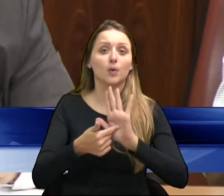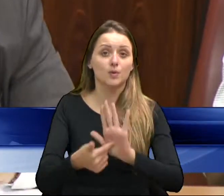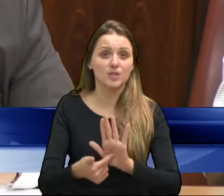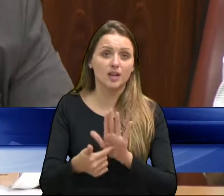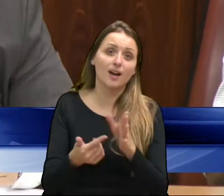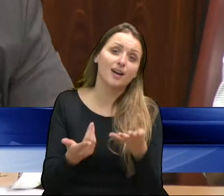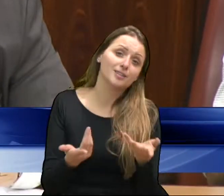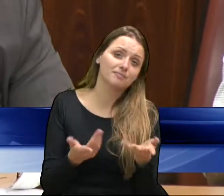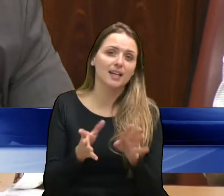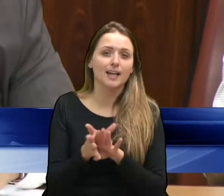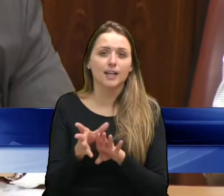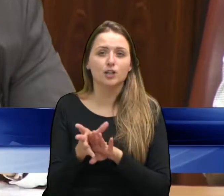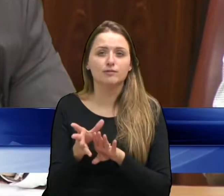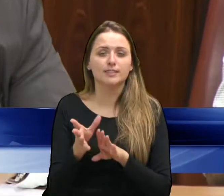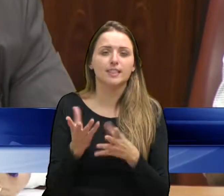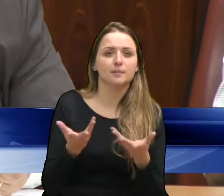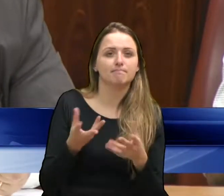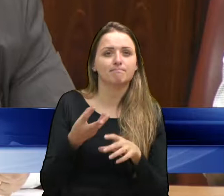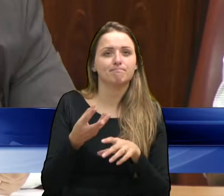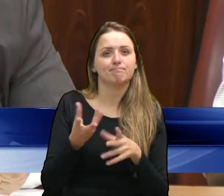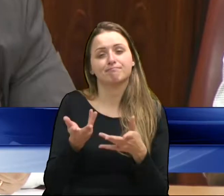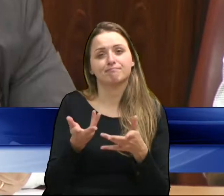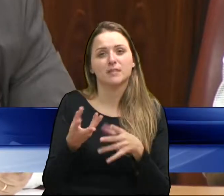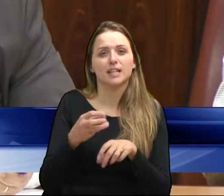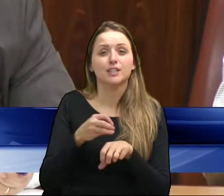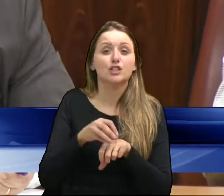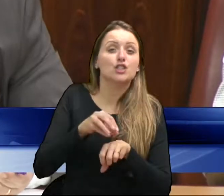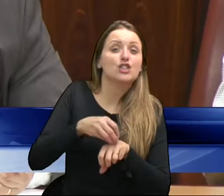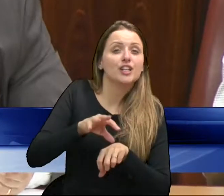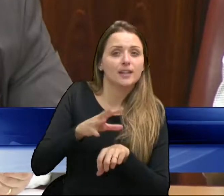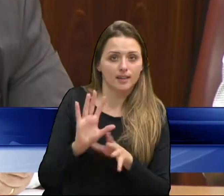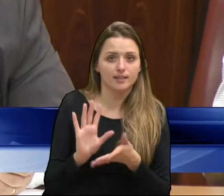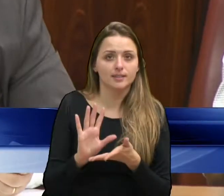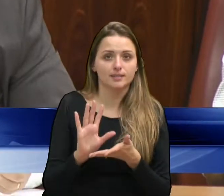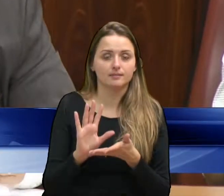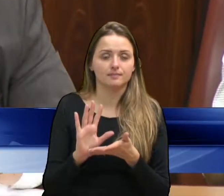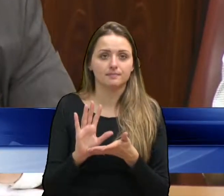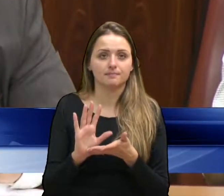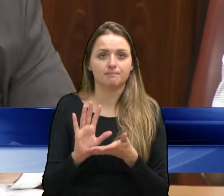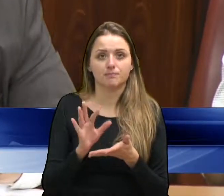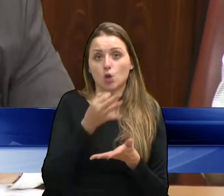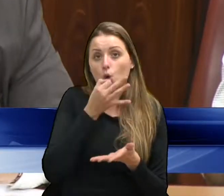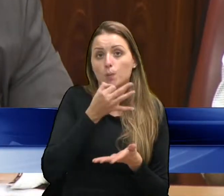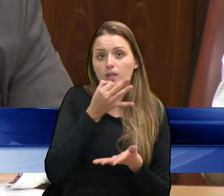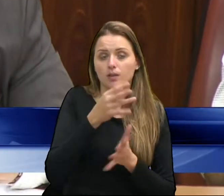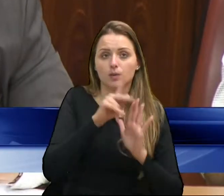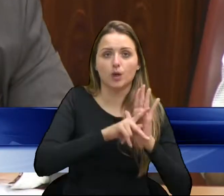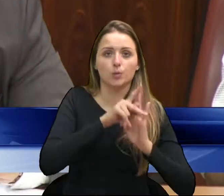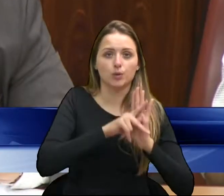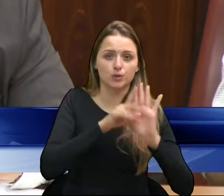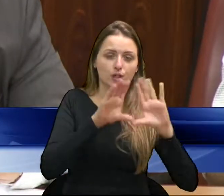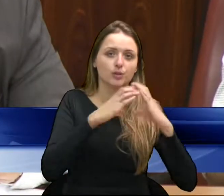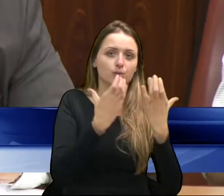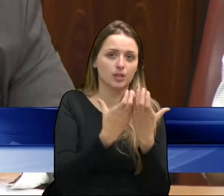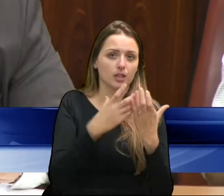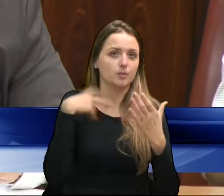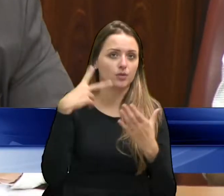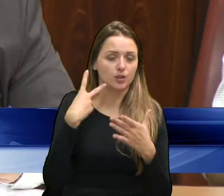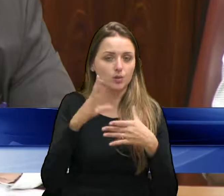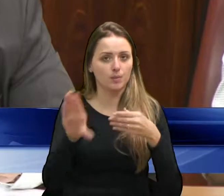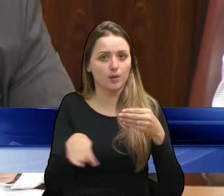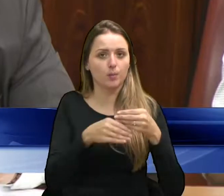orientações, não seria orientações, de trazer sugestões, tá, a esse projeto legislativo número 4